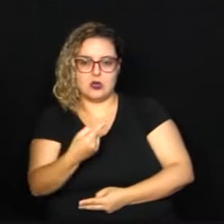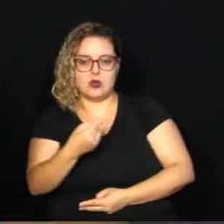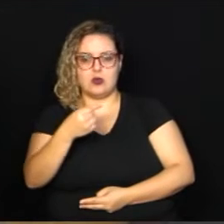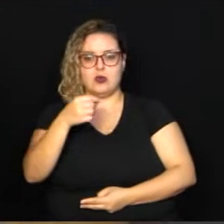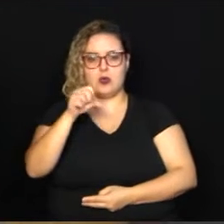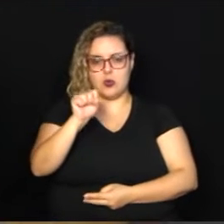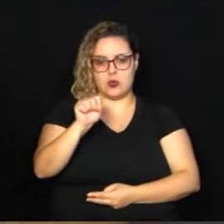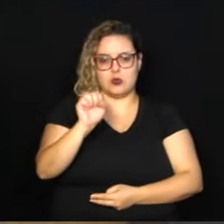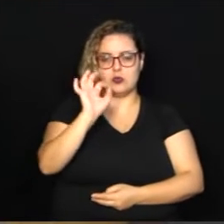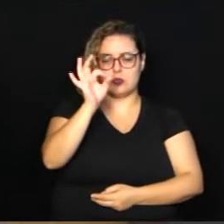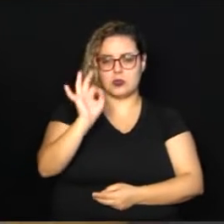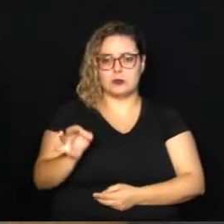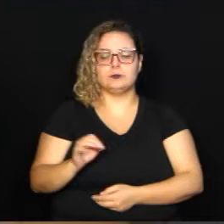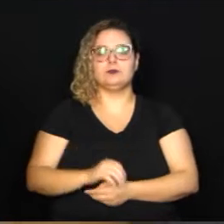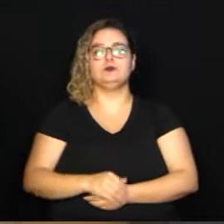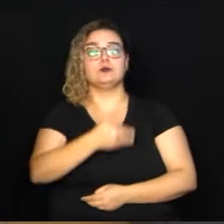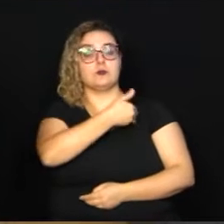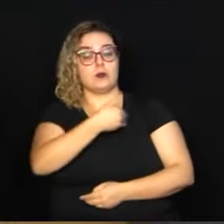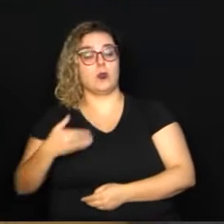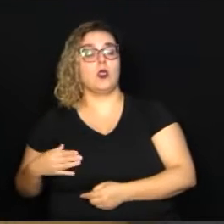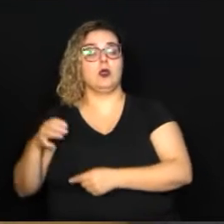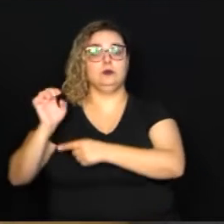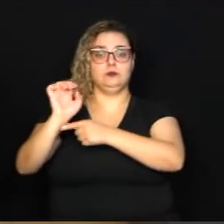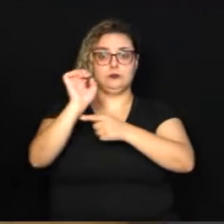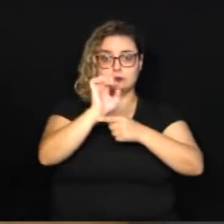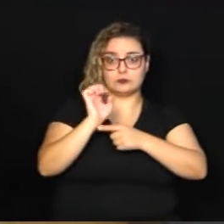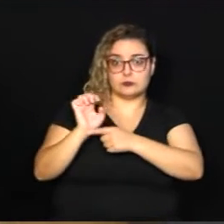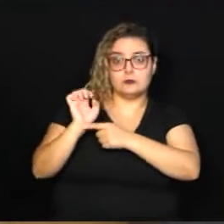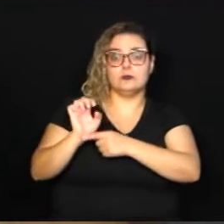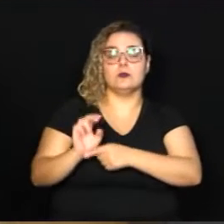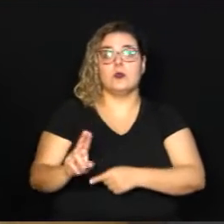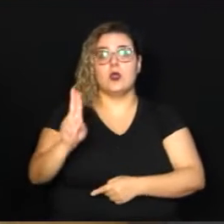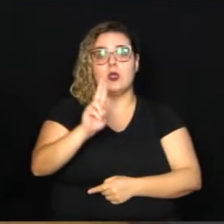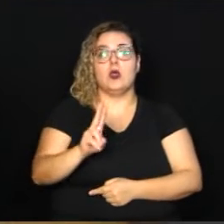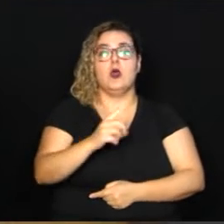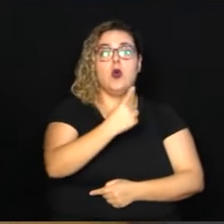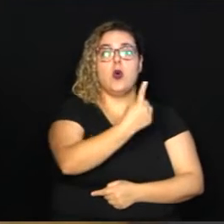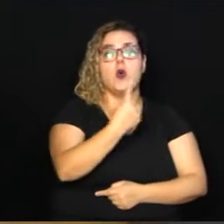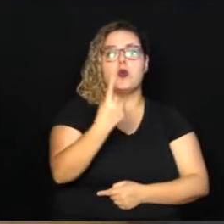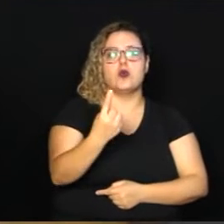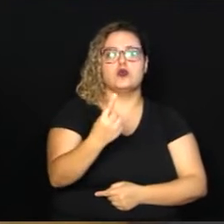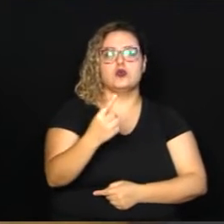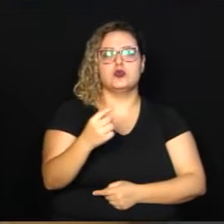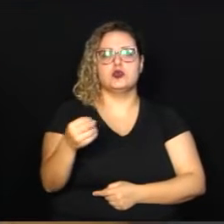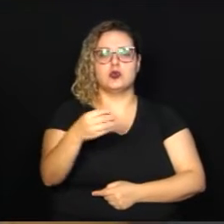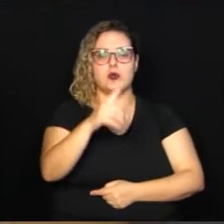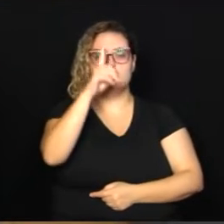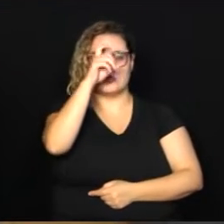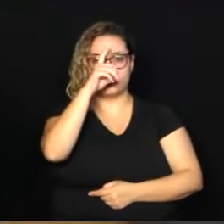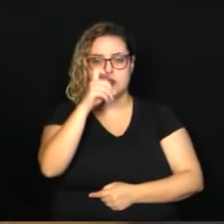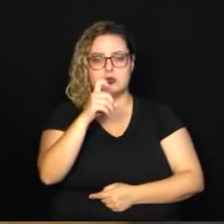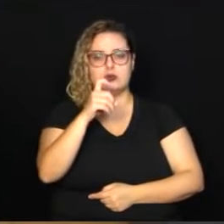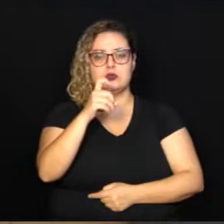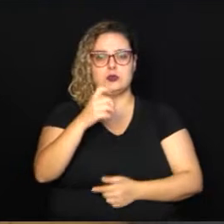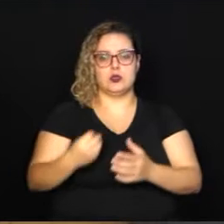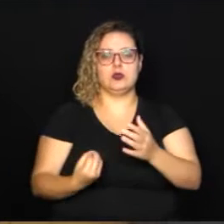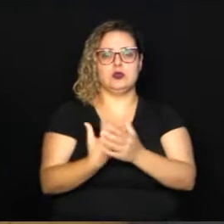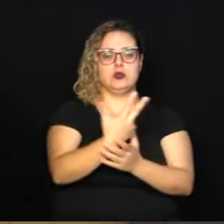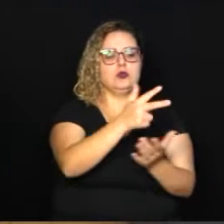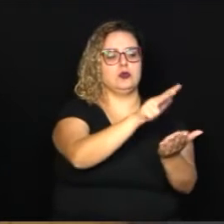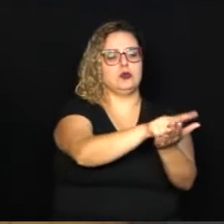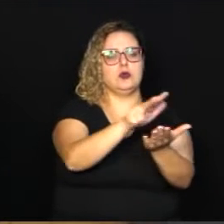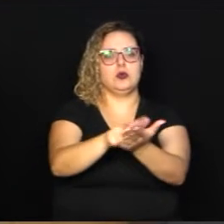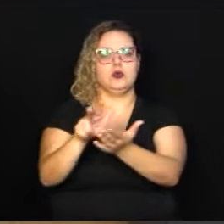68,8%. O governo do estado de São Paulo vai implantar 11 novos hospitais de campanha, com a criação de 200 novos